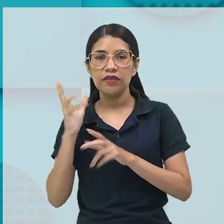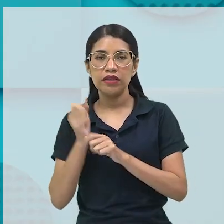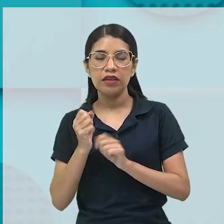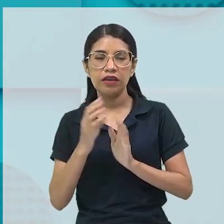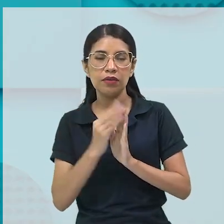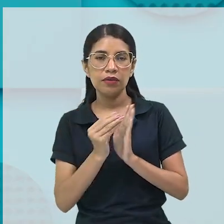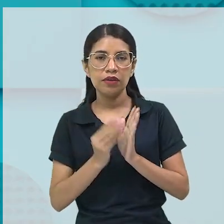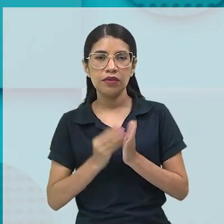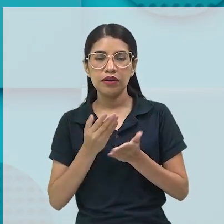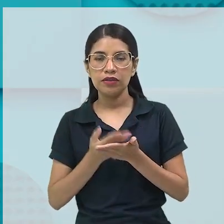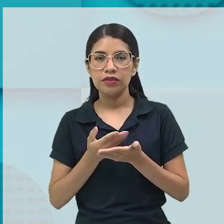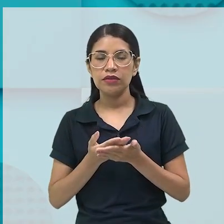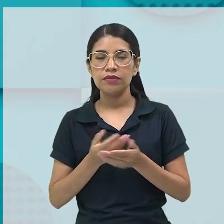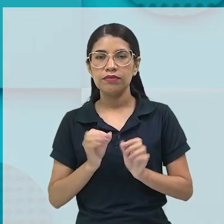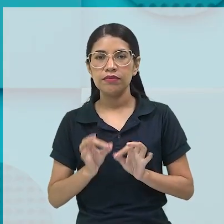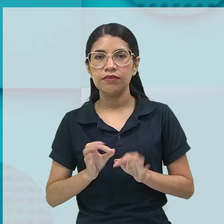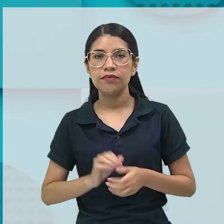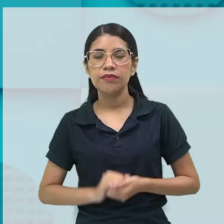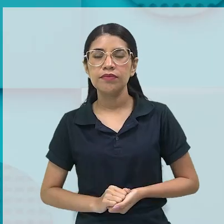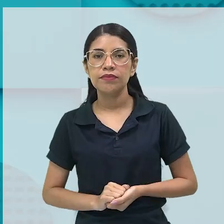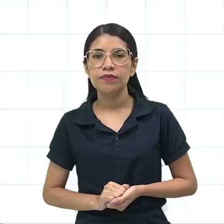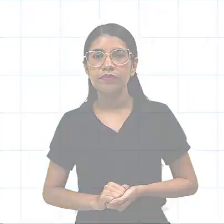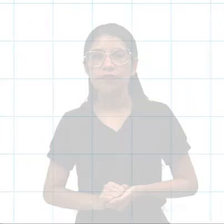revisitar os conteúdos que nós vimos nesta unidade.